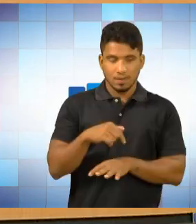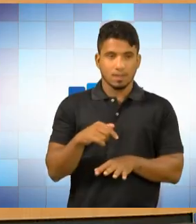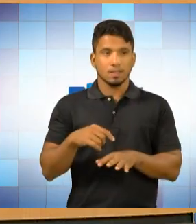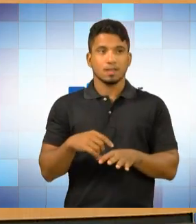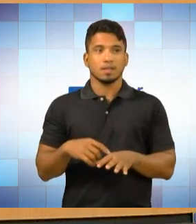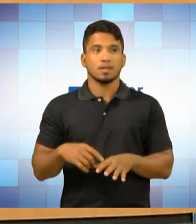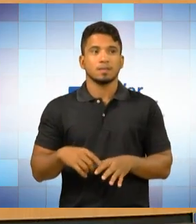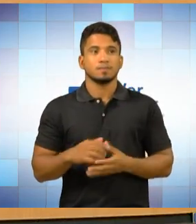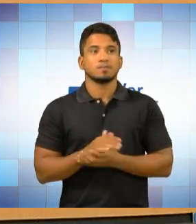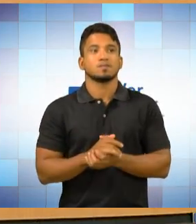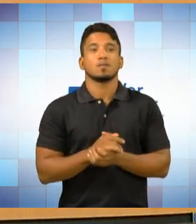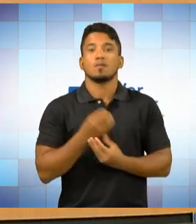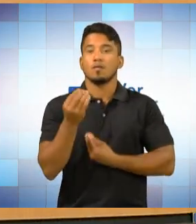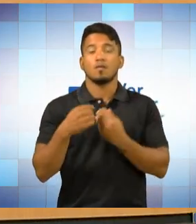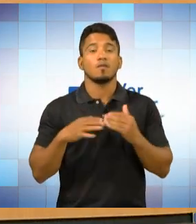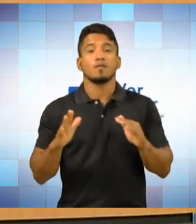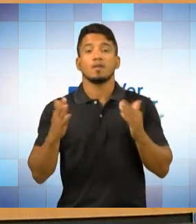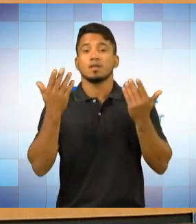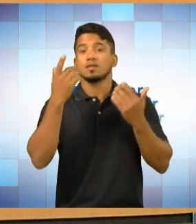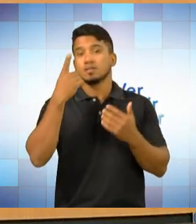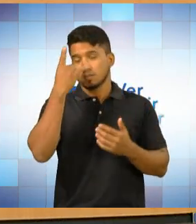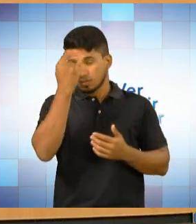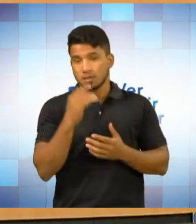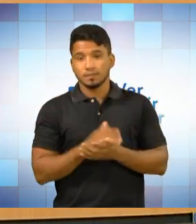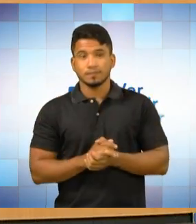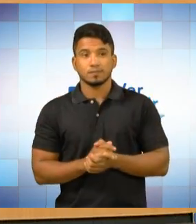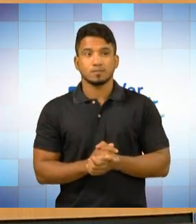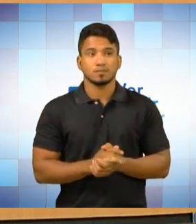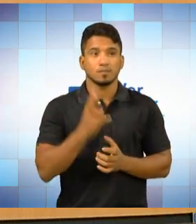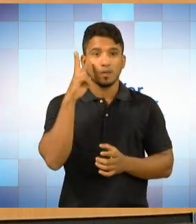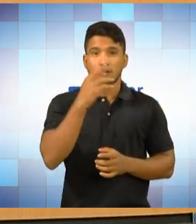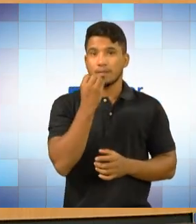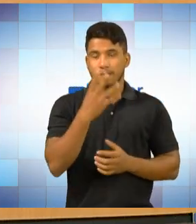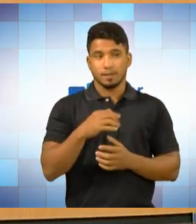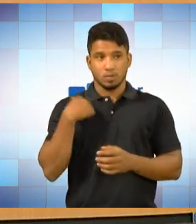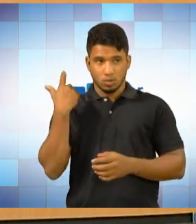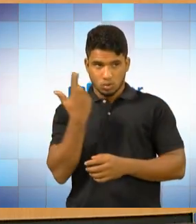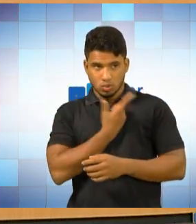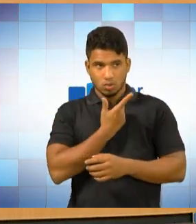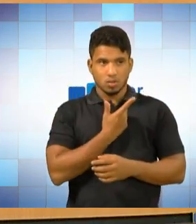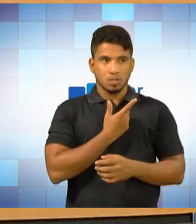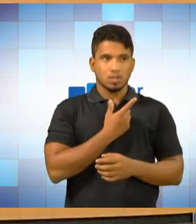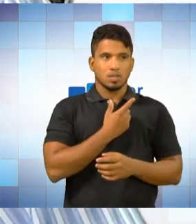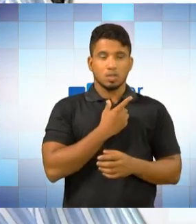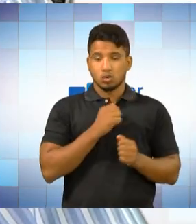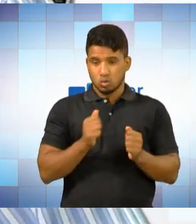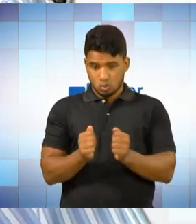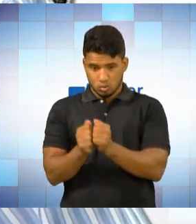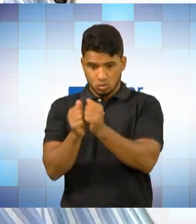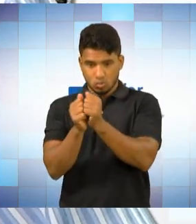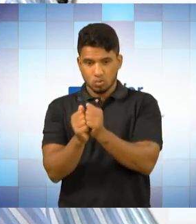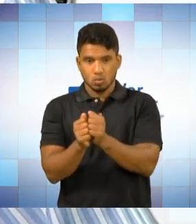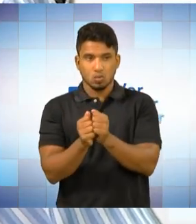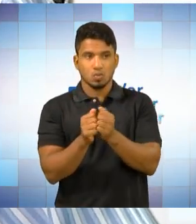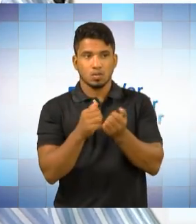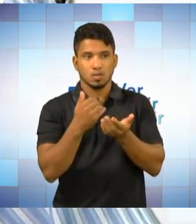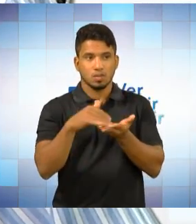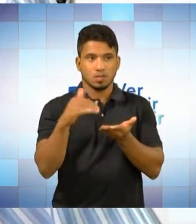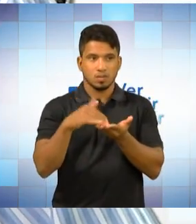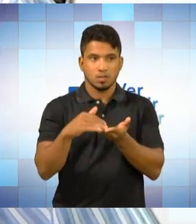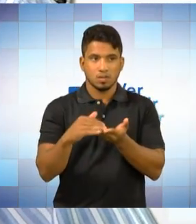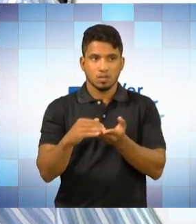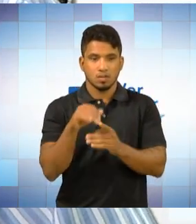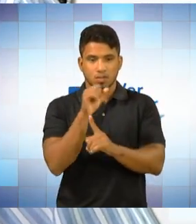dos Cegos de que forma? O que, que está programado para isso? Olha, Chico, nós, em parceria com a Secretaria